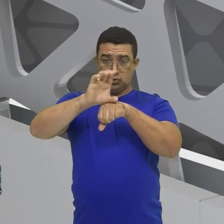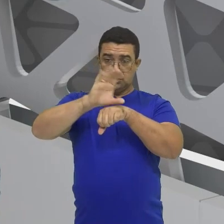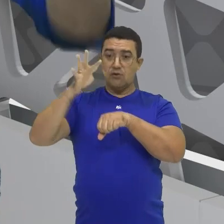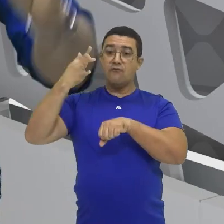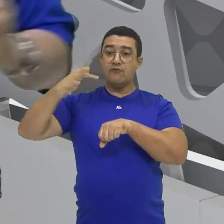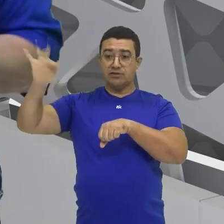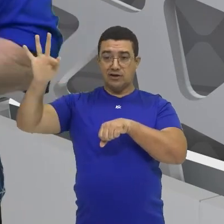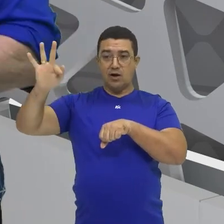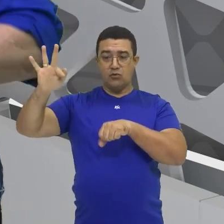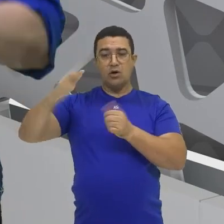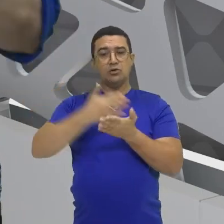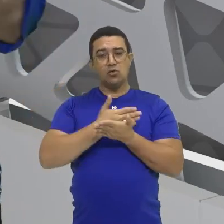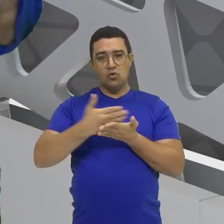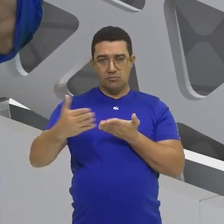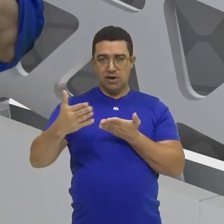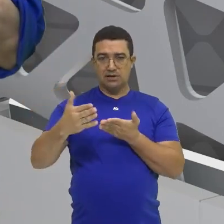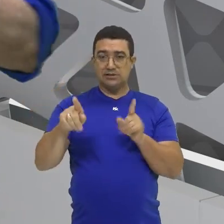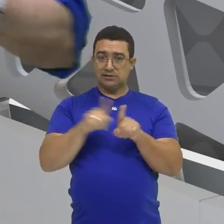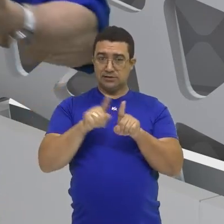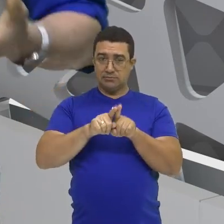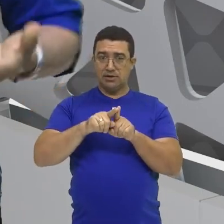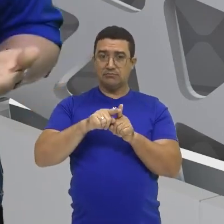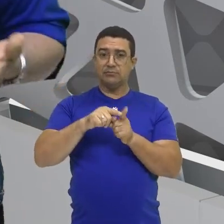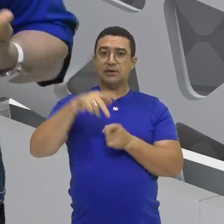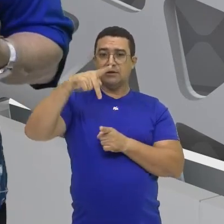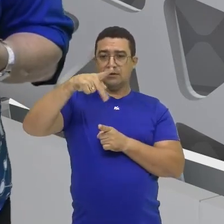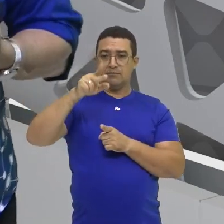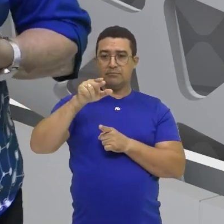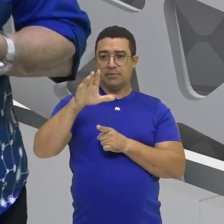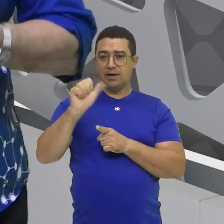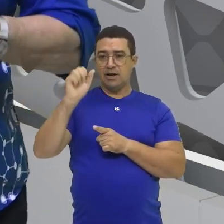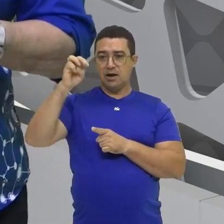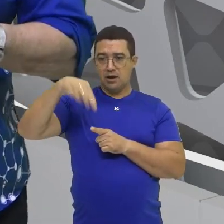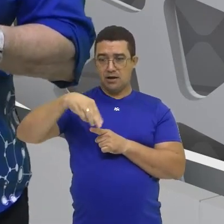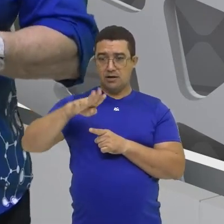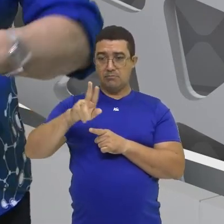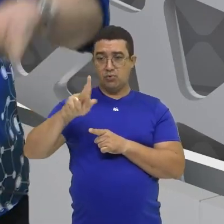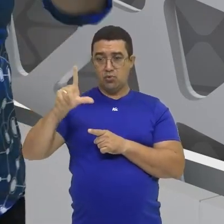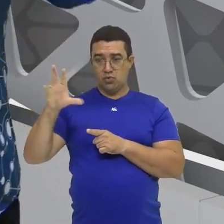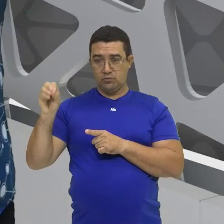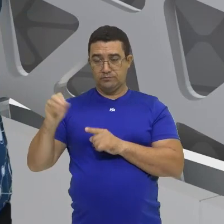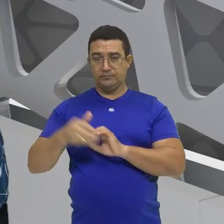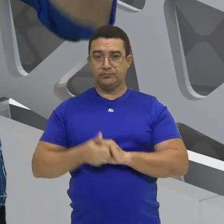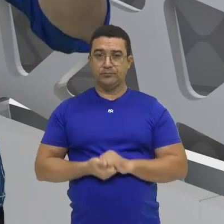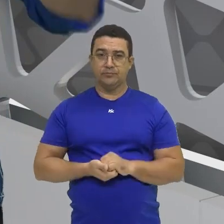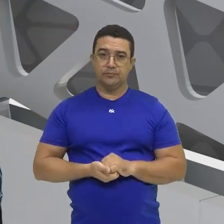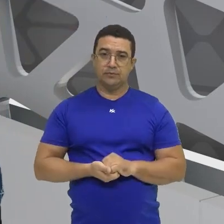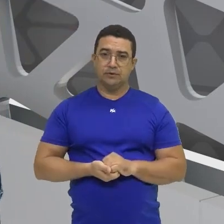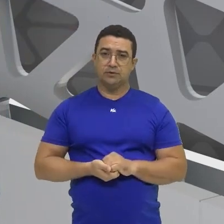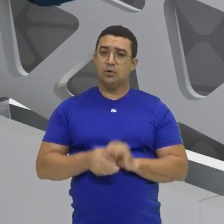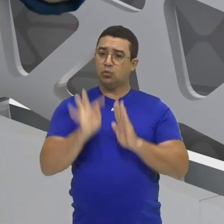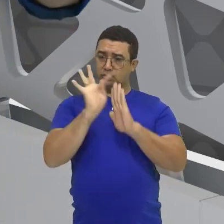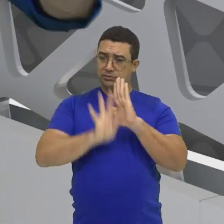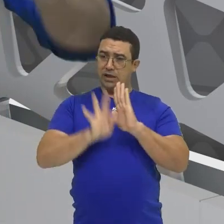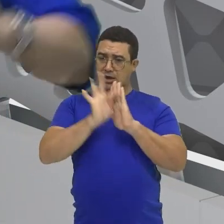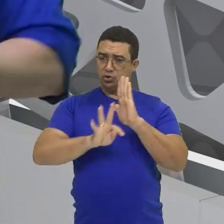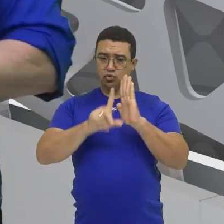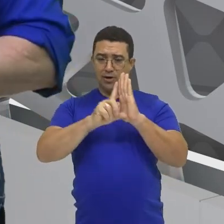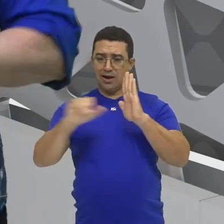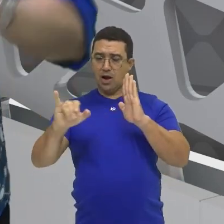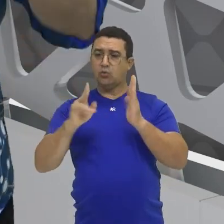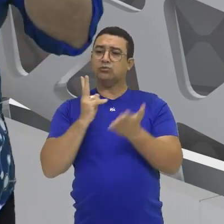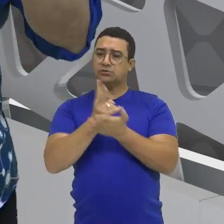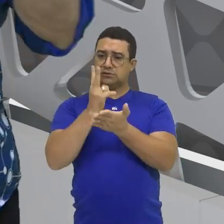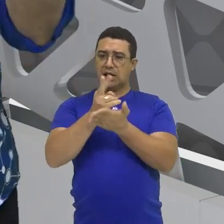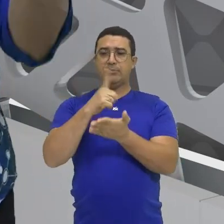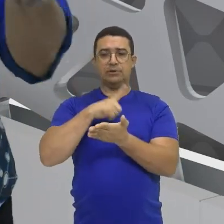desse preâmbulo aí, olha, como nós vimos na Declaração Universal dos Direitos Humanos. Então, um texto legal, ele tem esse preâmbulo